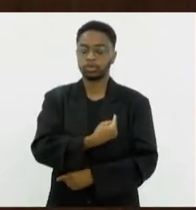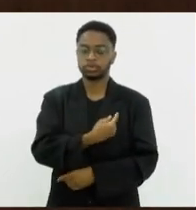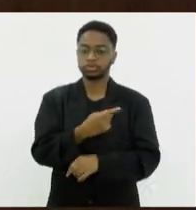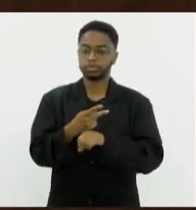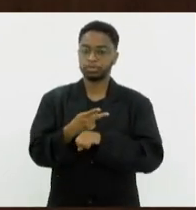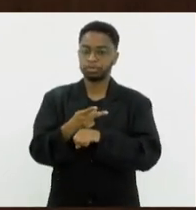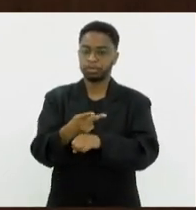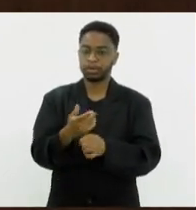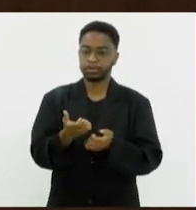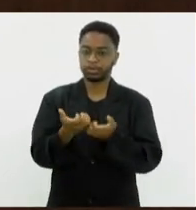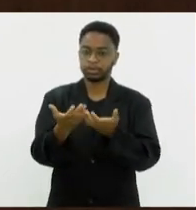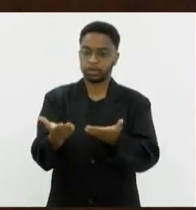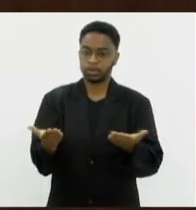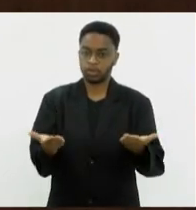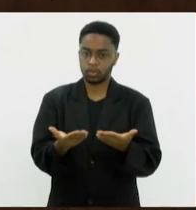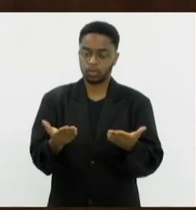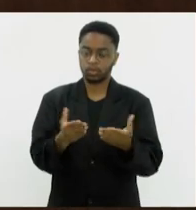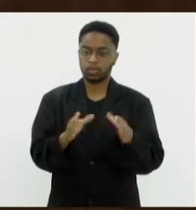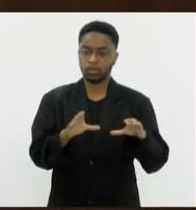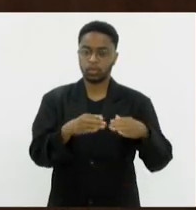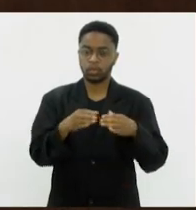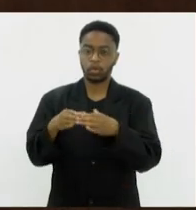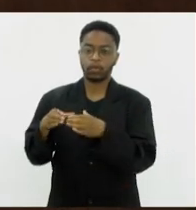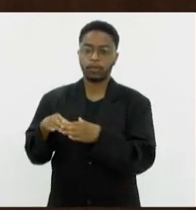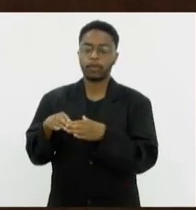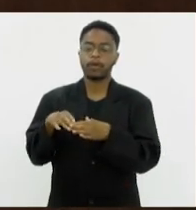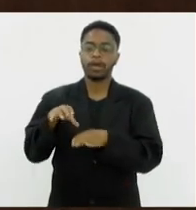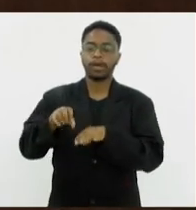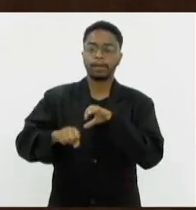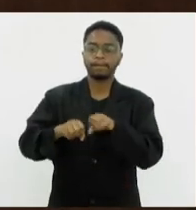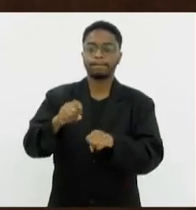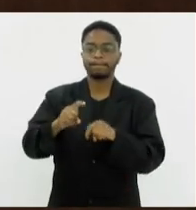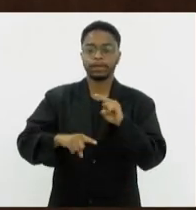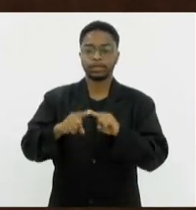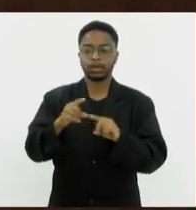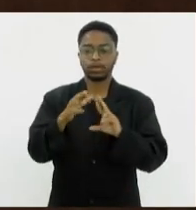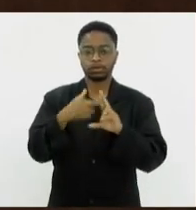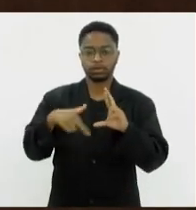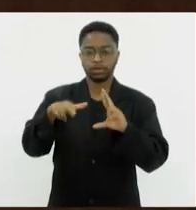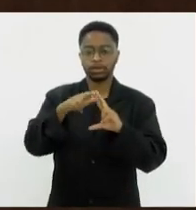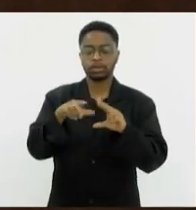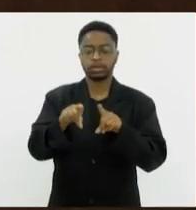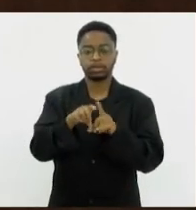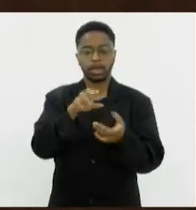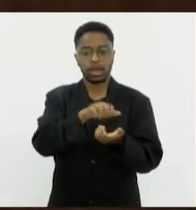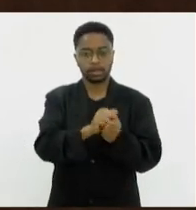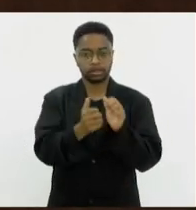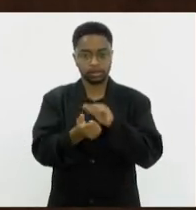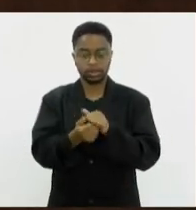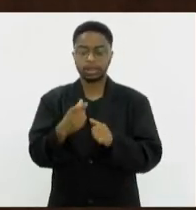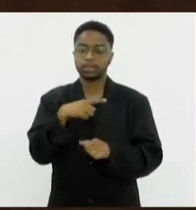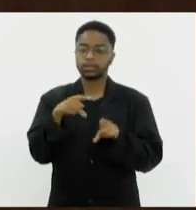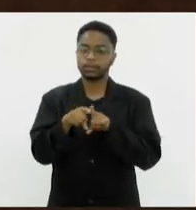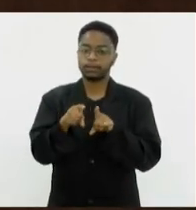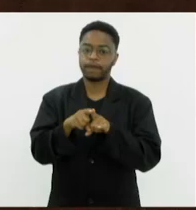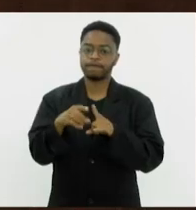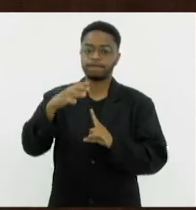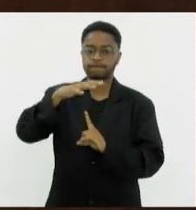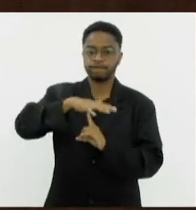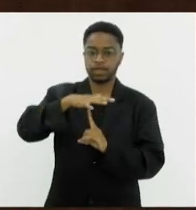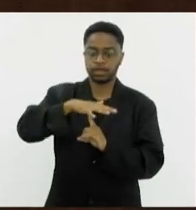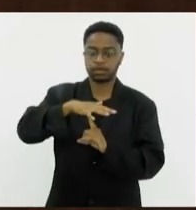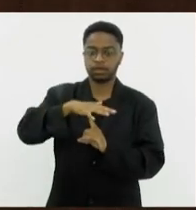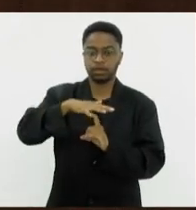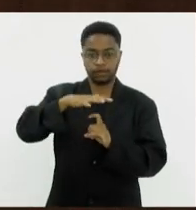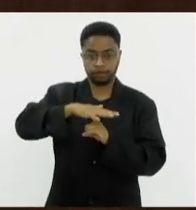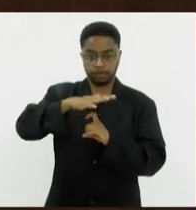premiamos hoje cooperativas de catadores, de artesãos. Inclusive, para quem não sabe, está tendo uma feira da Economia Solidária